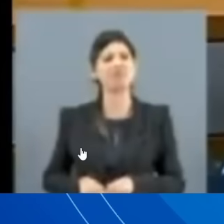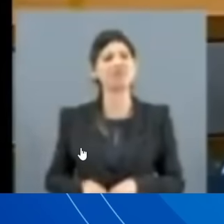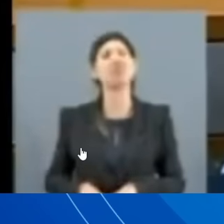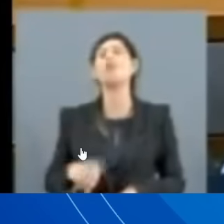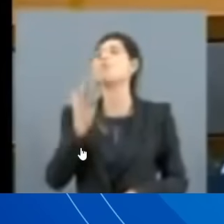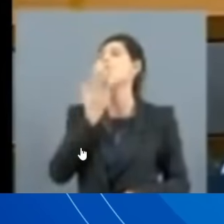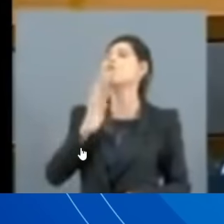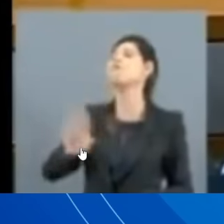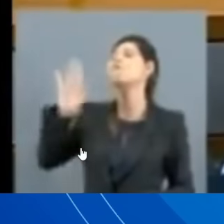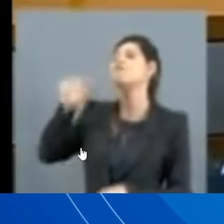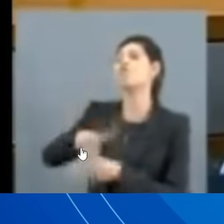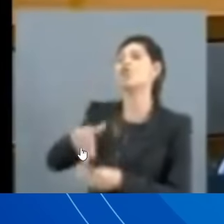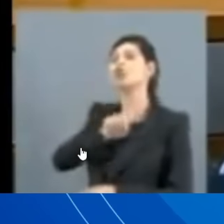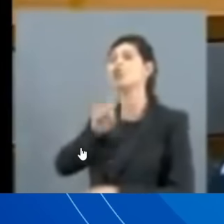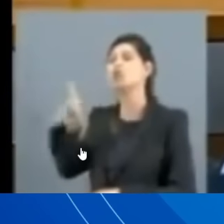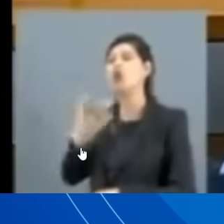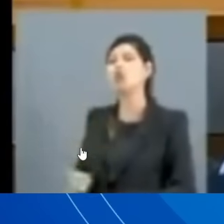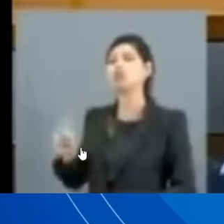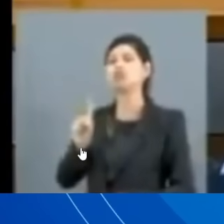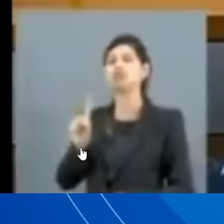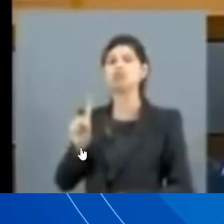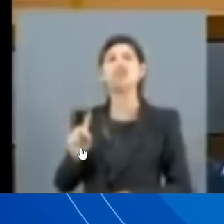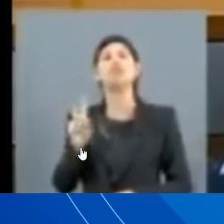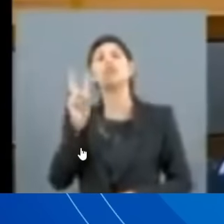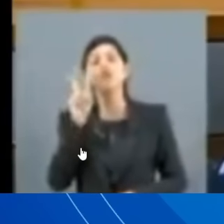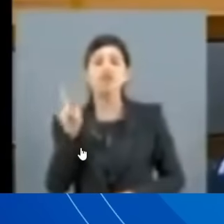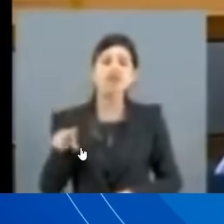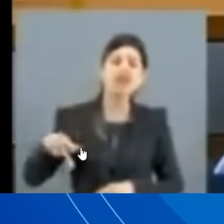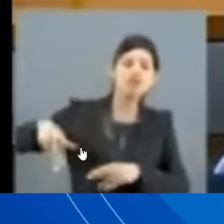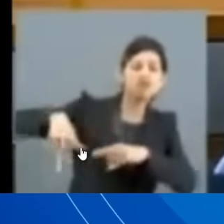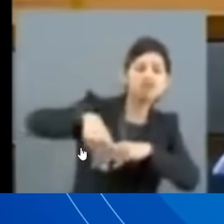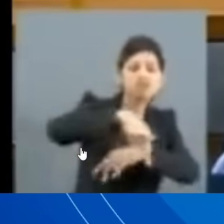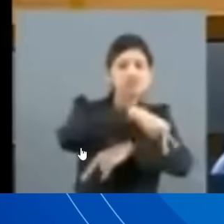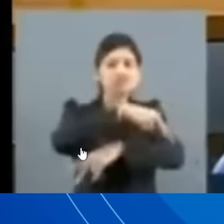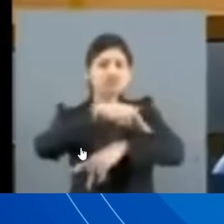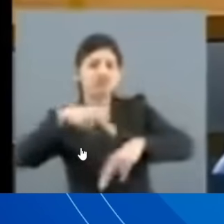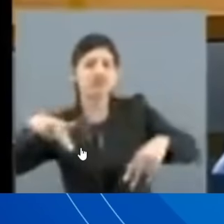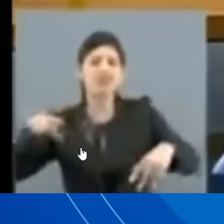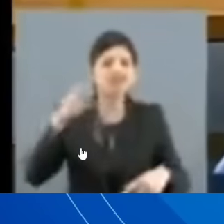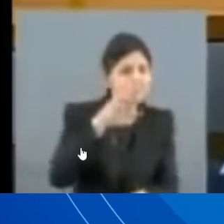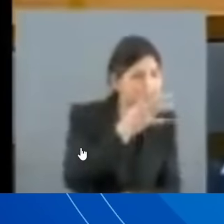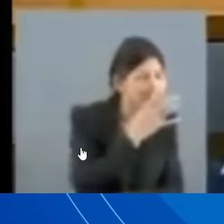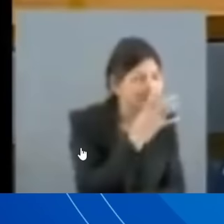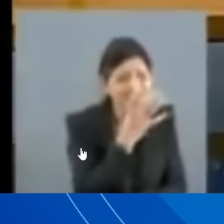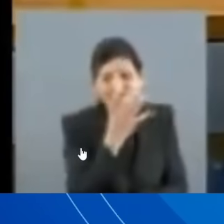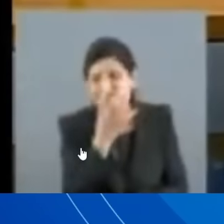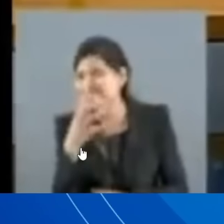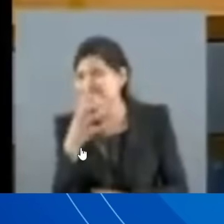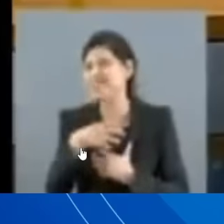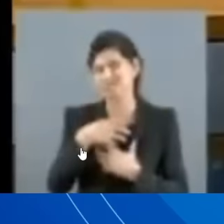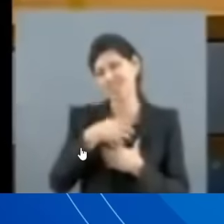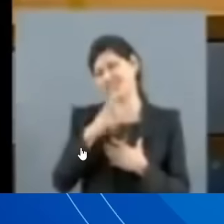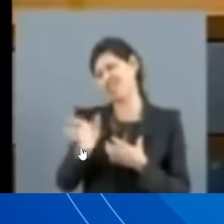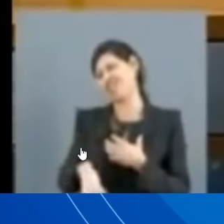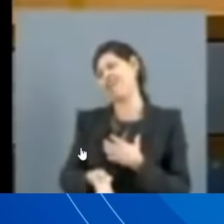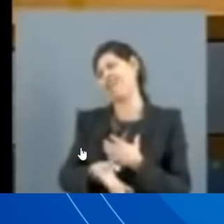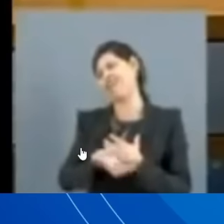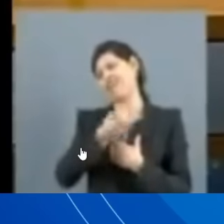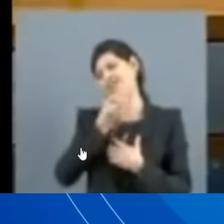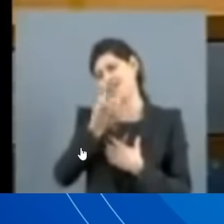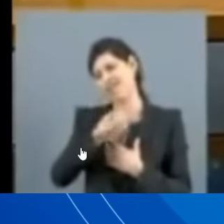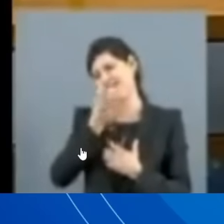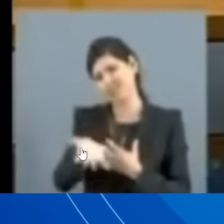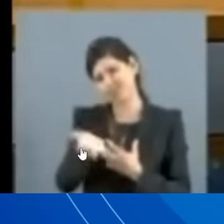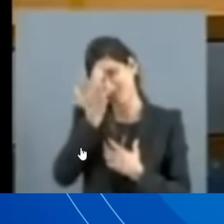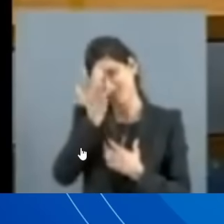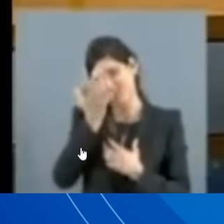meu voto contra. Eu quero ver como é que eles vão andar nos corredores aqui, né? Eu já tô vendo a cena. O papo é decorado. O